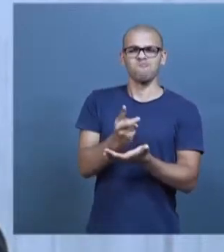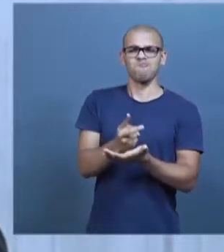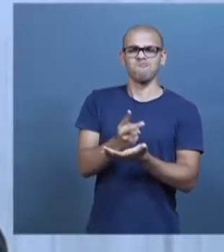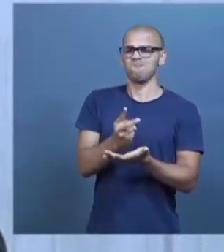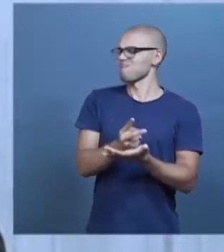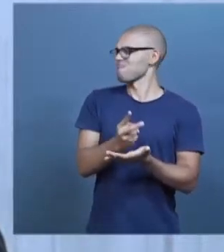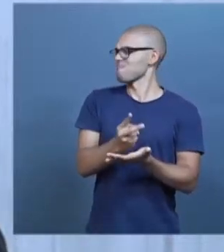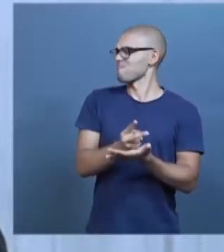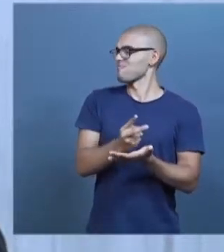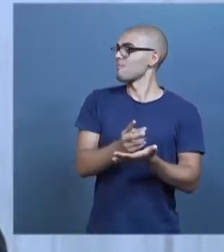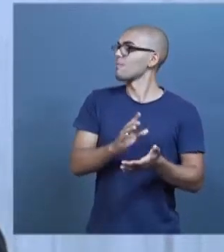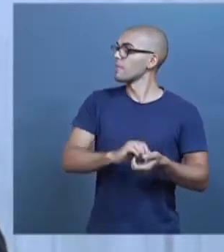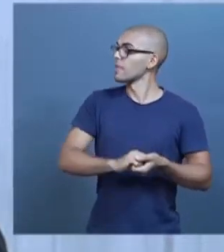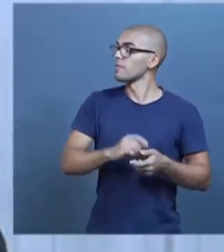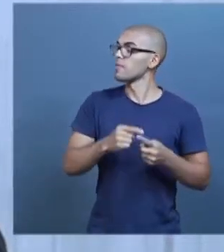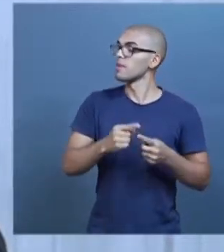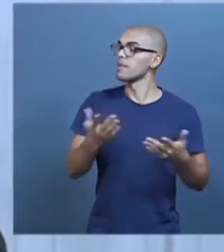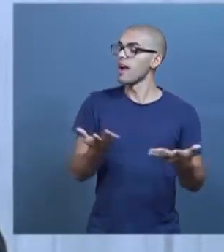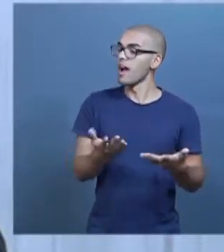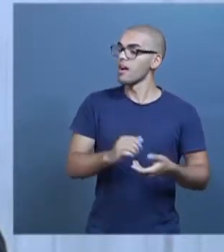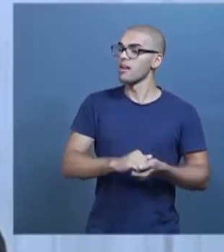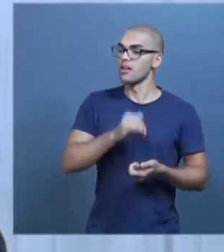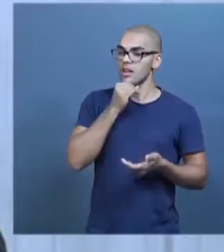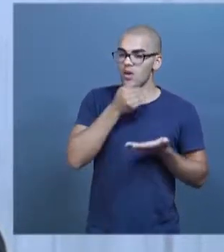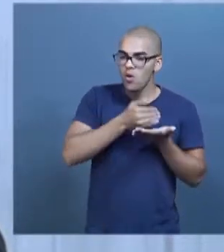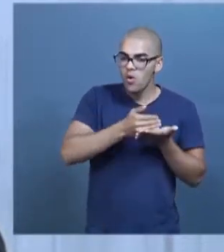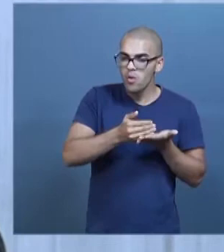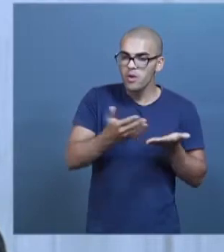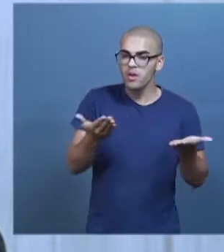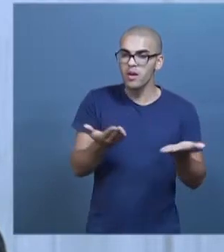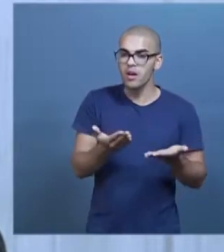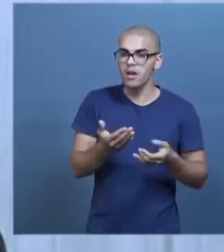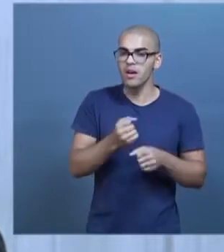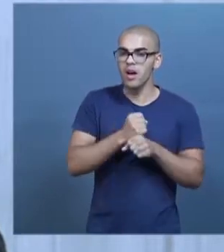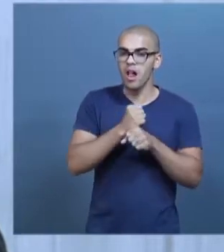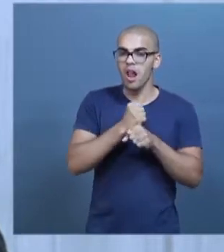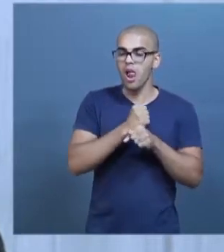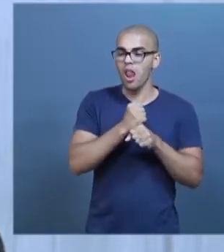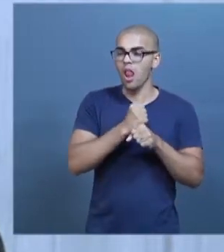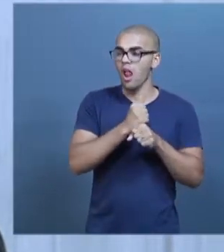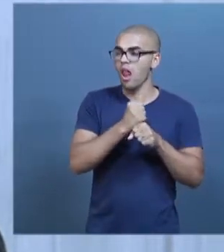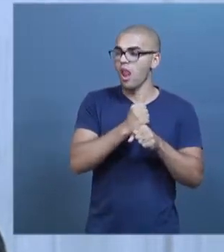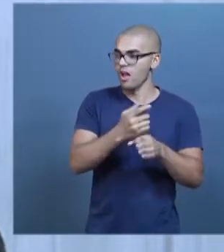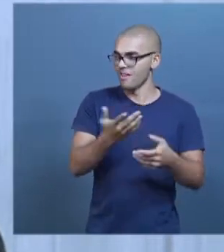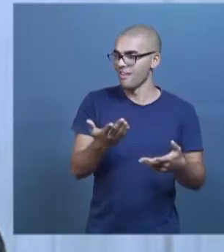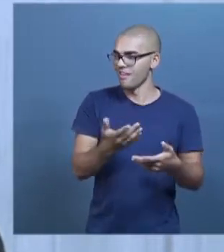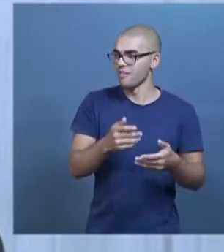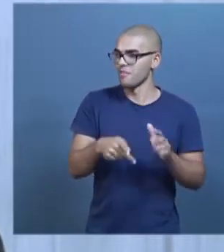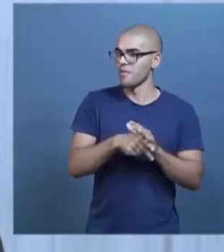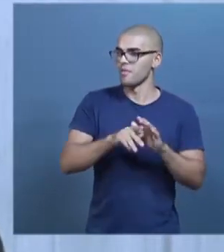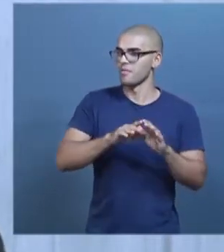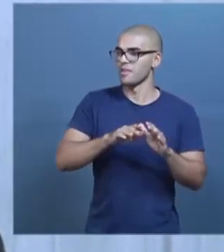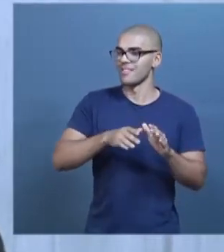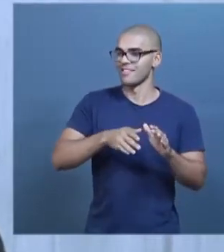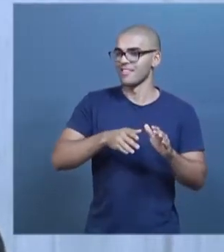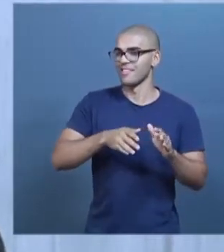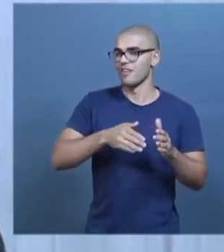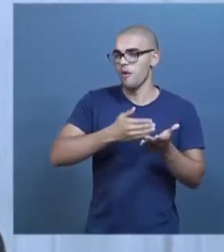período agora, principalmente no primeiro ano, que é um momento oportuno para fazer as transformações que o governo